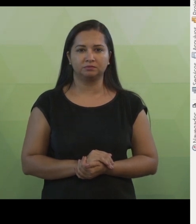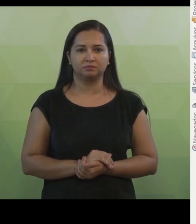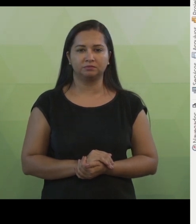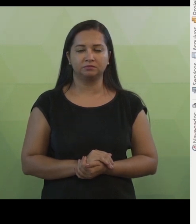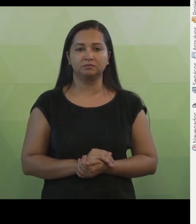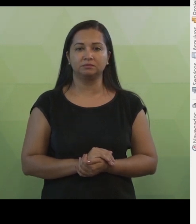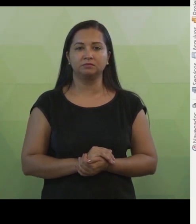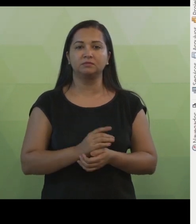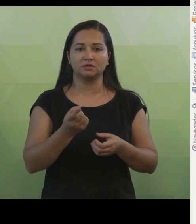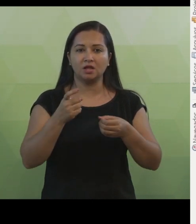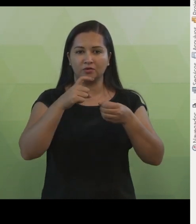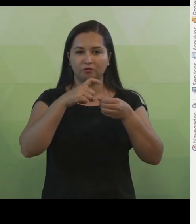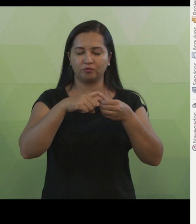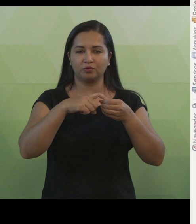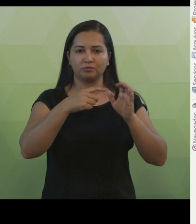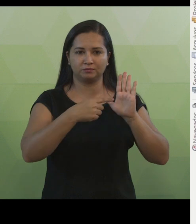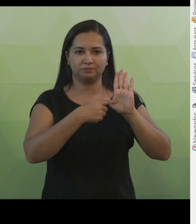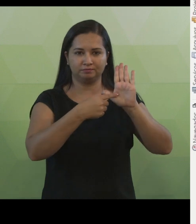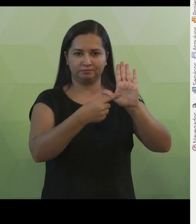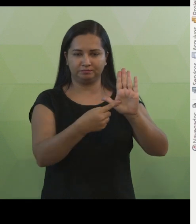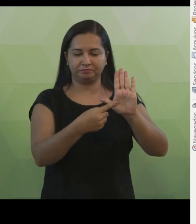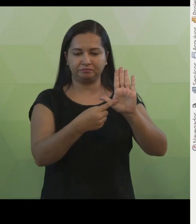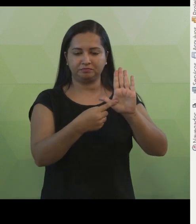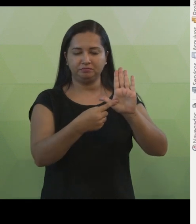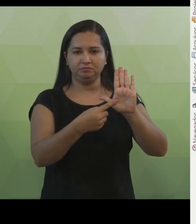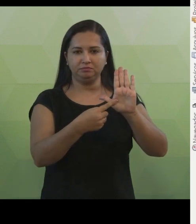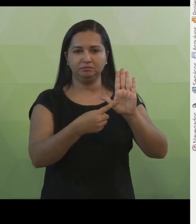pedimos. Primeiro programa em Java.